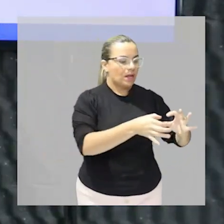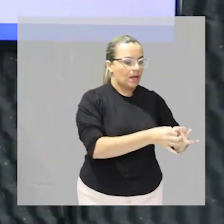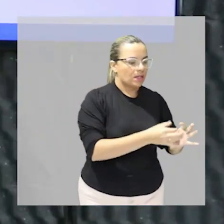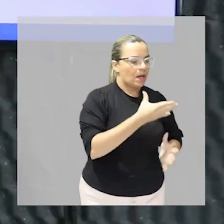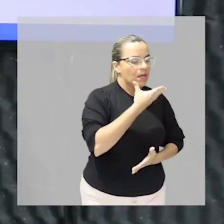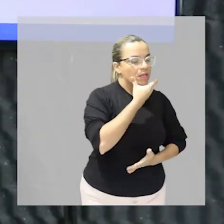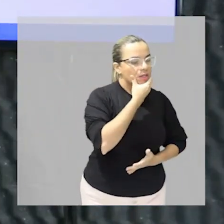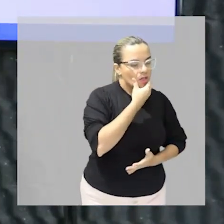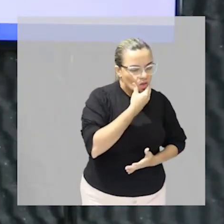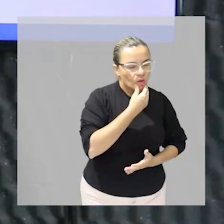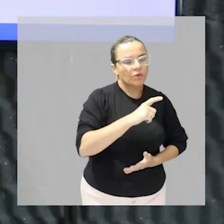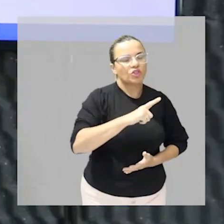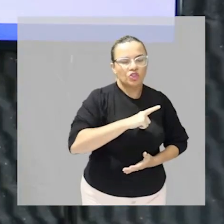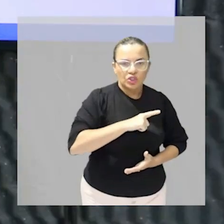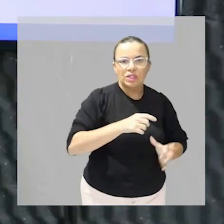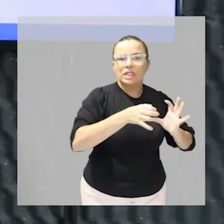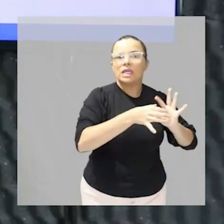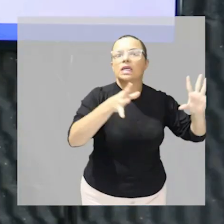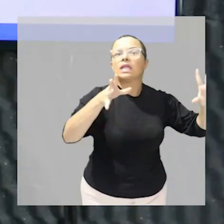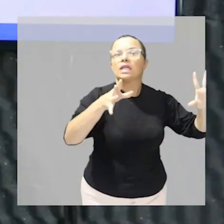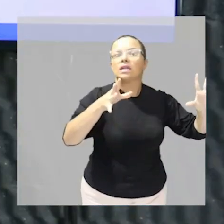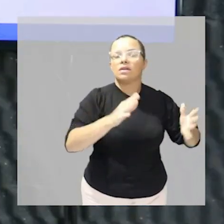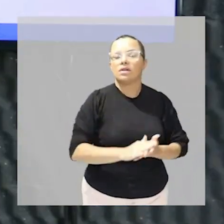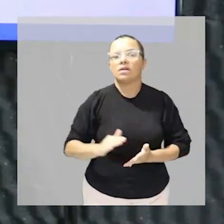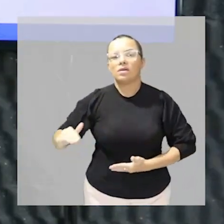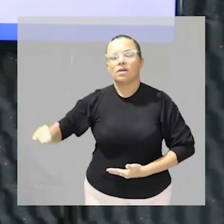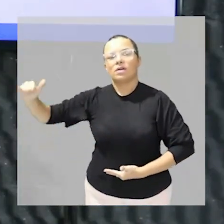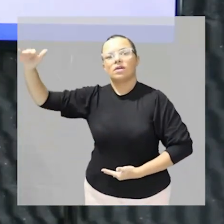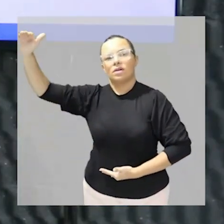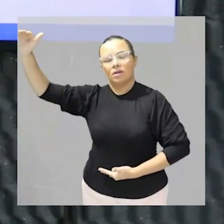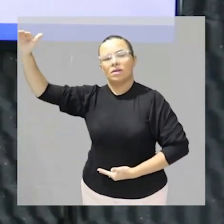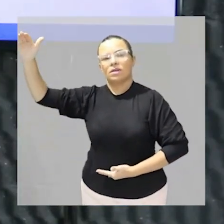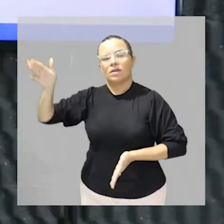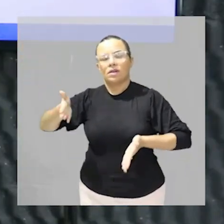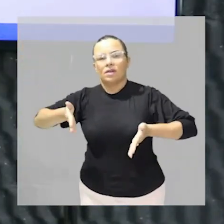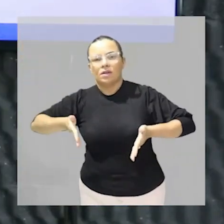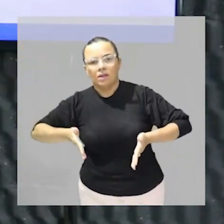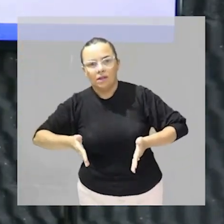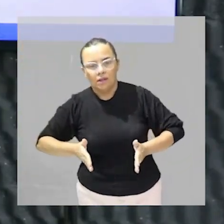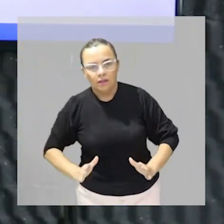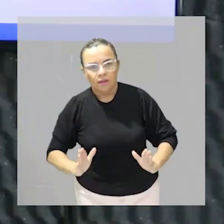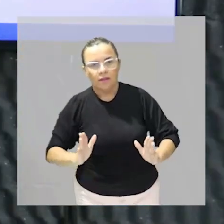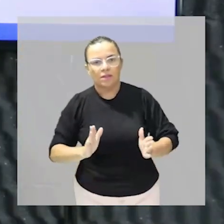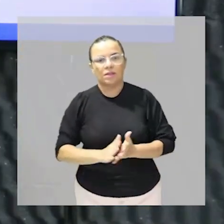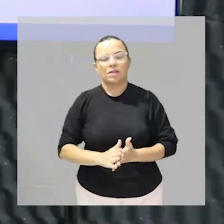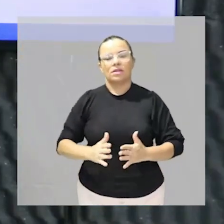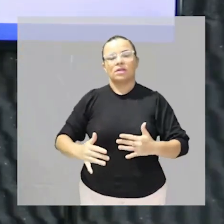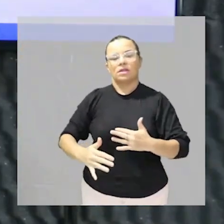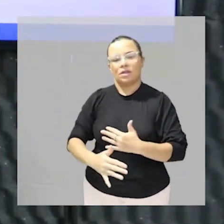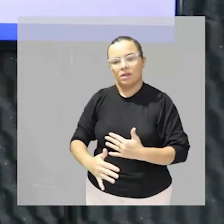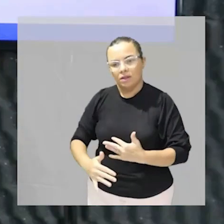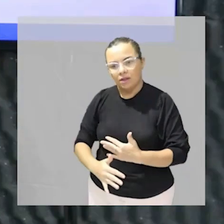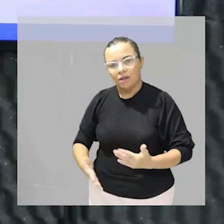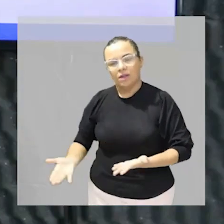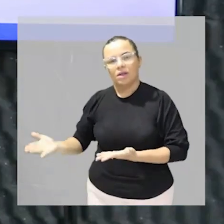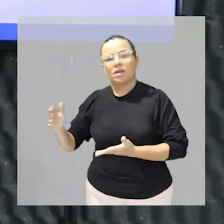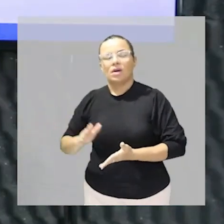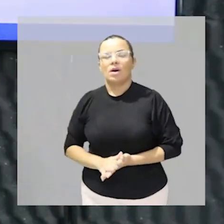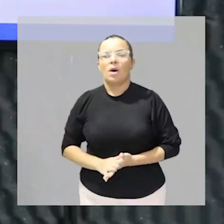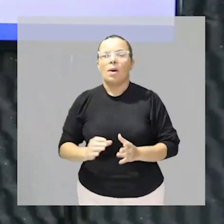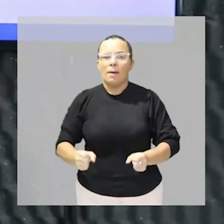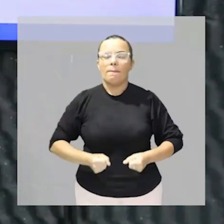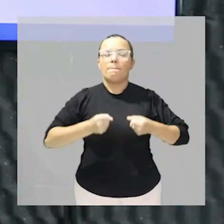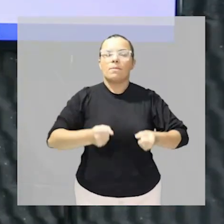livre. Idade adulta, nascido na polis, filhos de pais da polis. Então ele diz, olha, pode